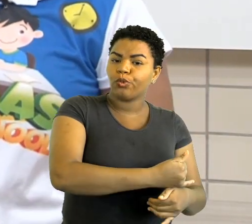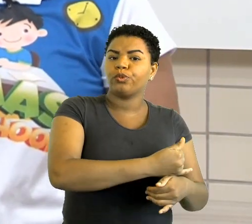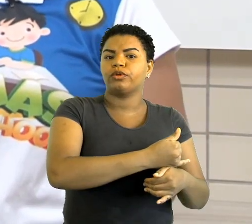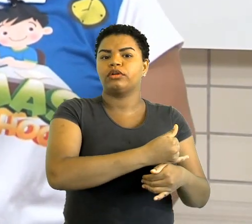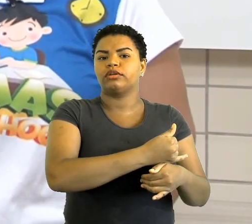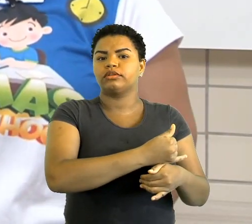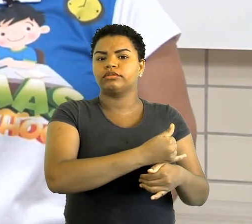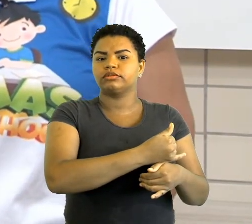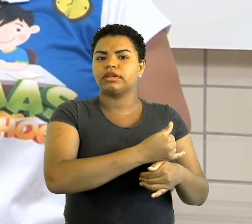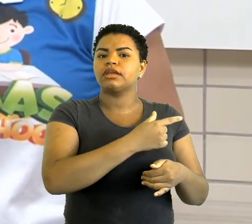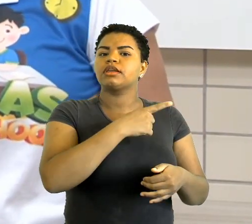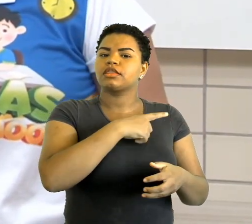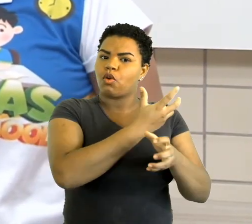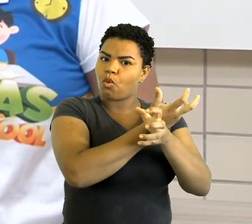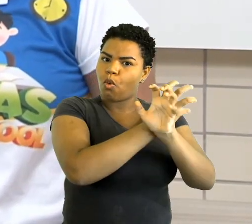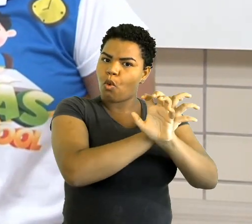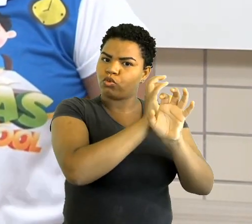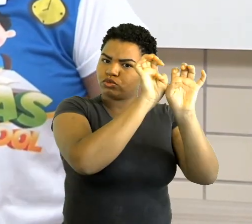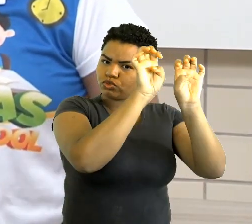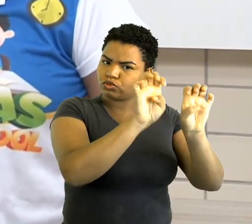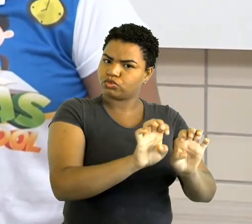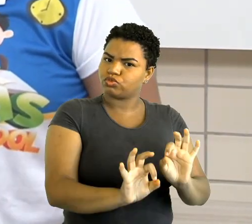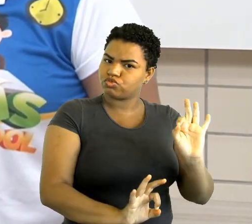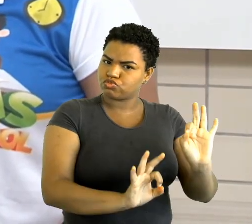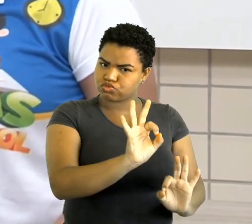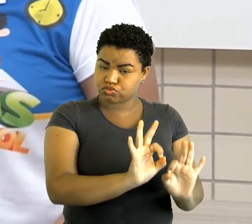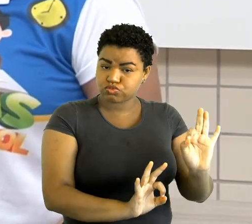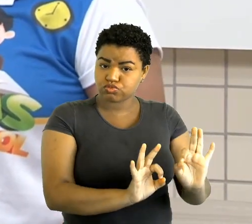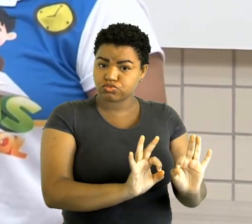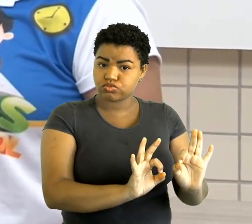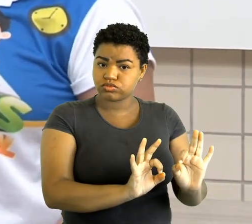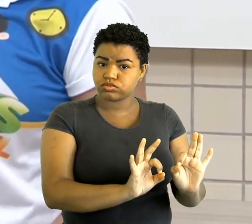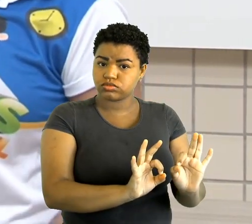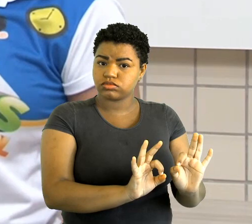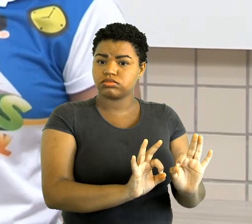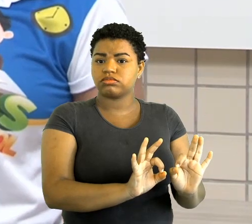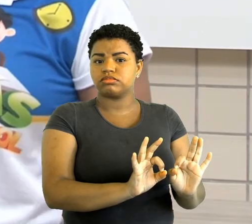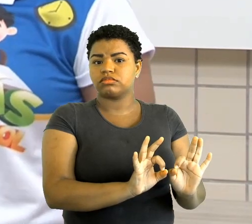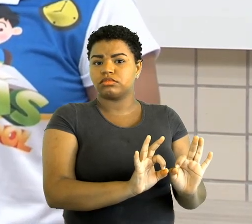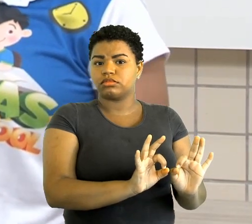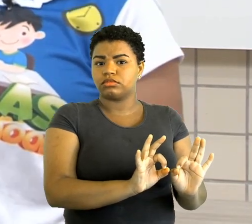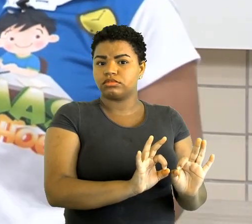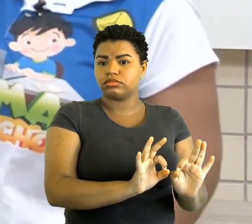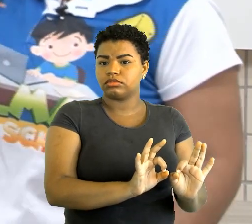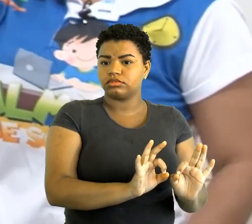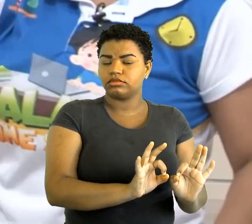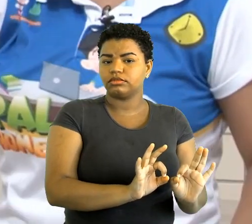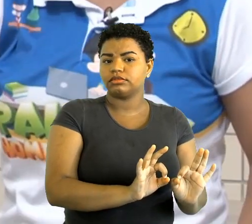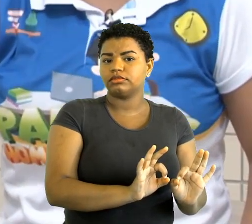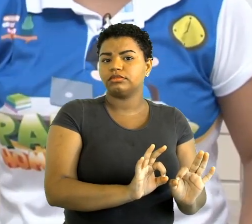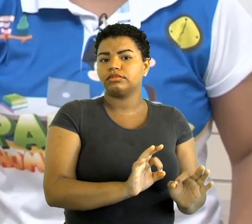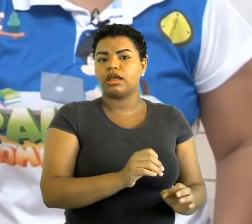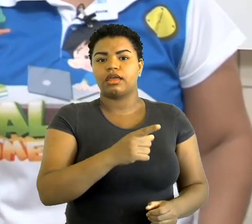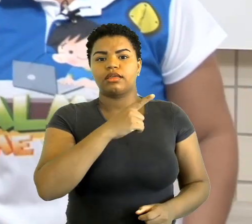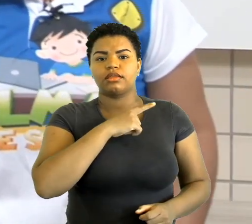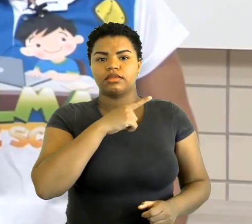uma estrutura óssea na sua organização, que vai diferenciar em membros superiores e